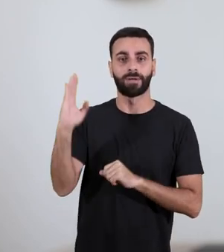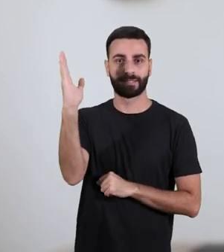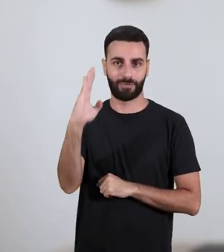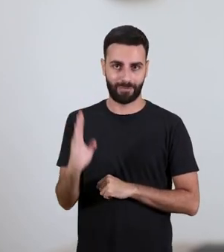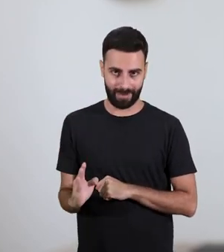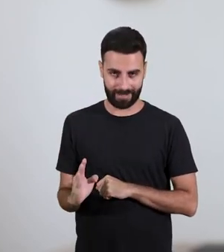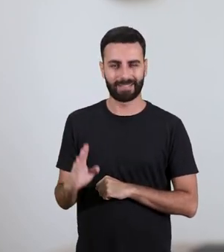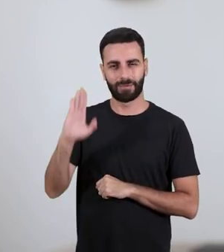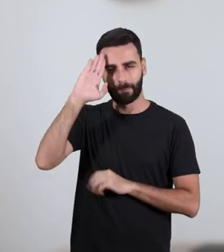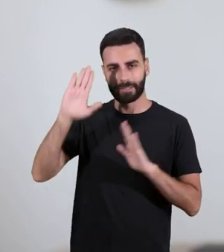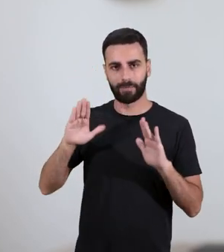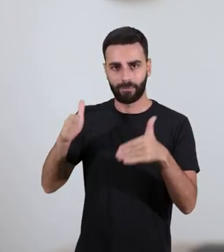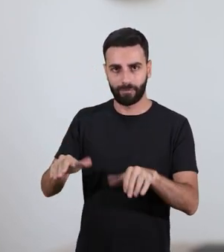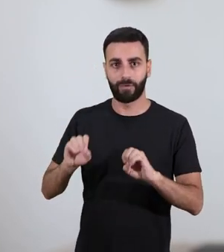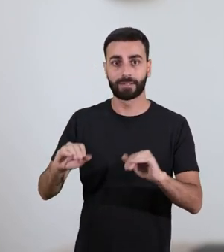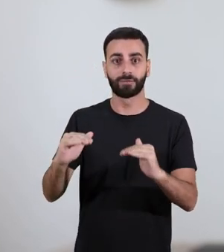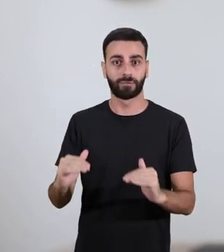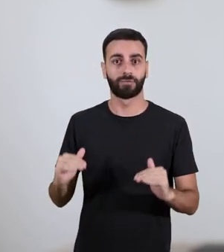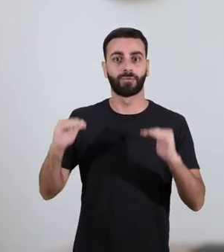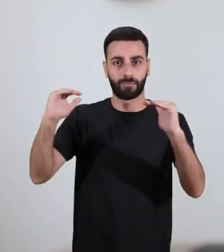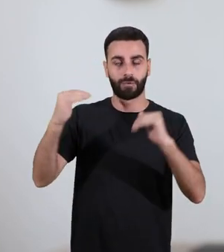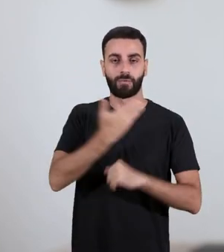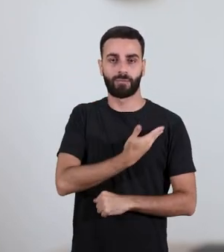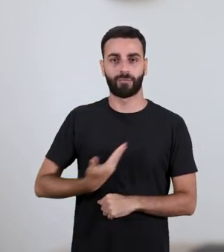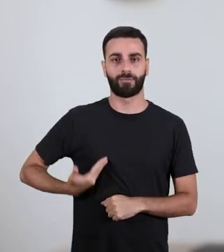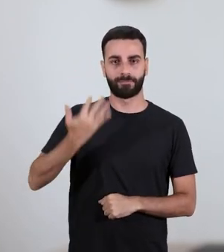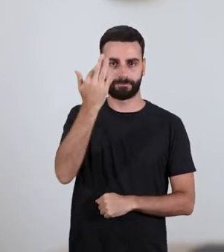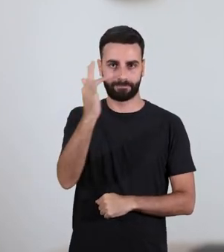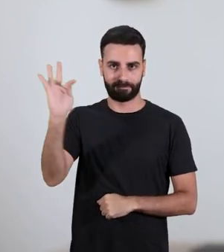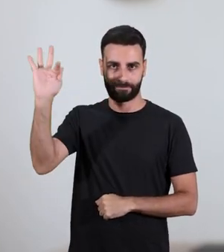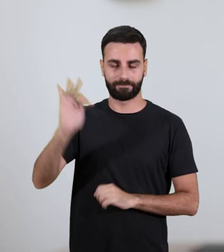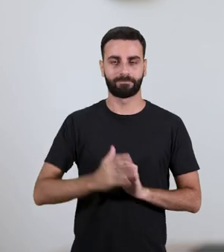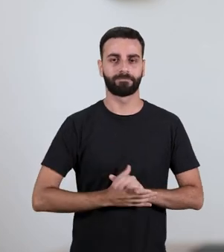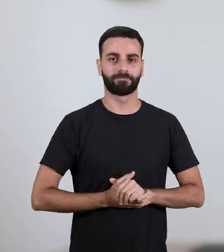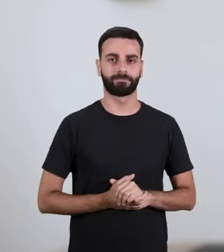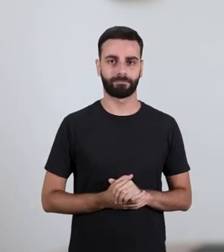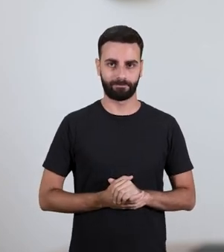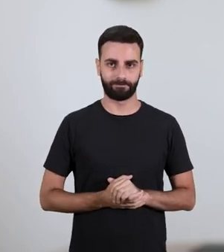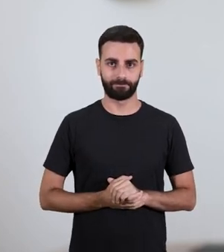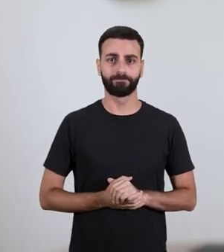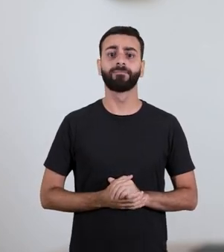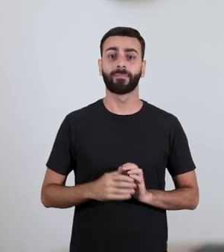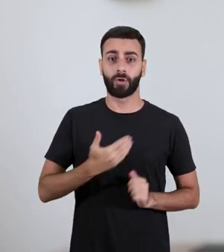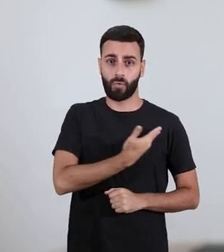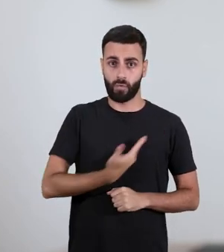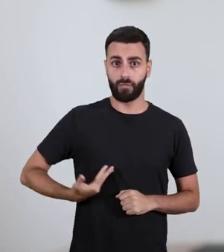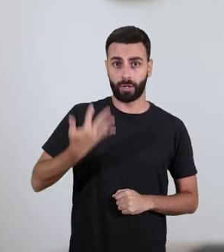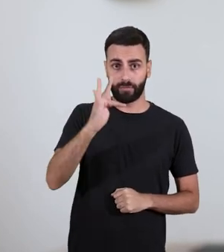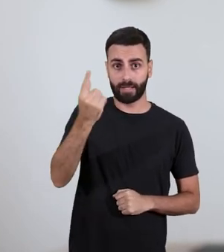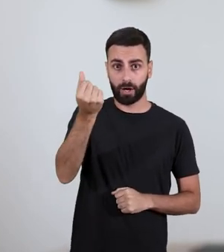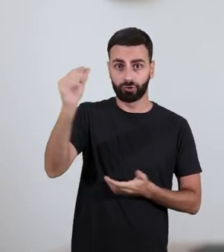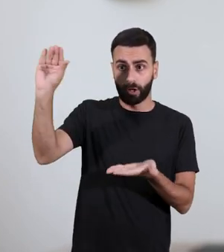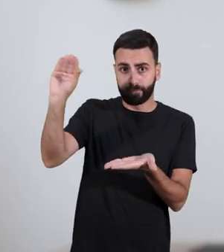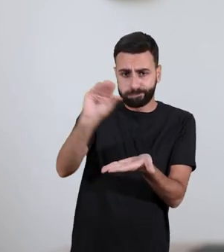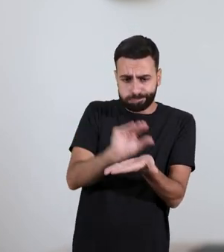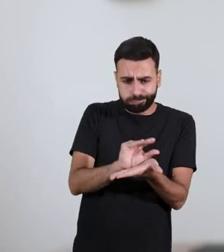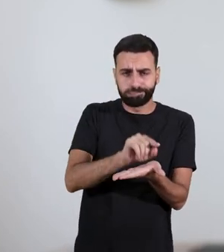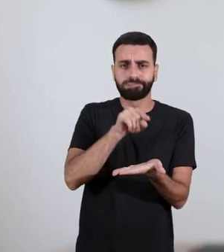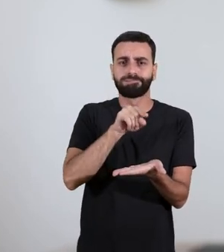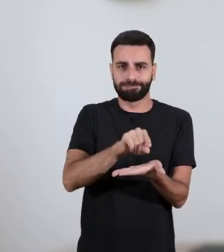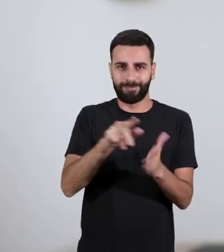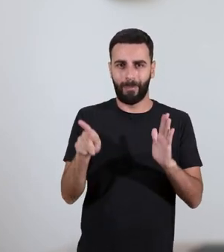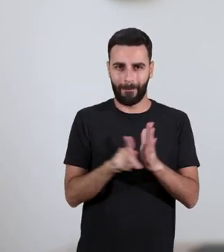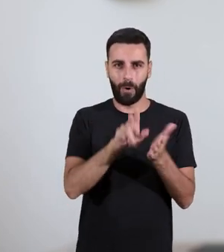educação brasileira, especialmente para o ensino superior público federal. Os frequentes cortes realizados pelo governo